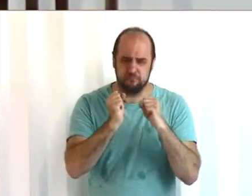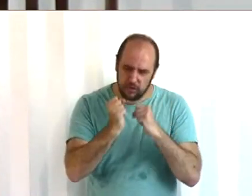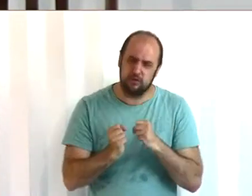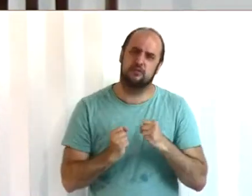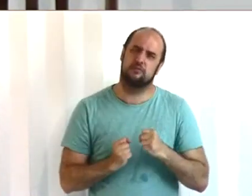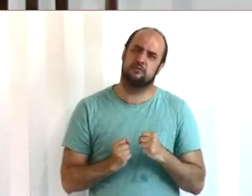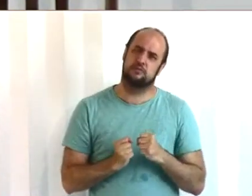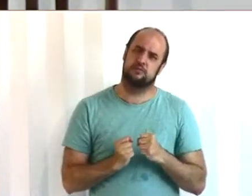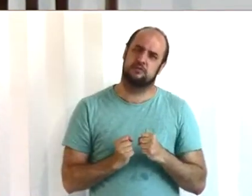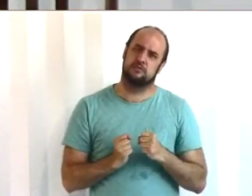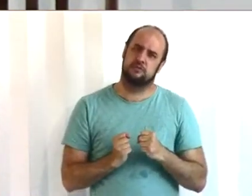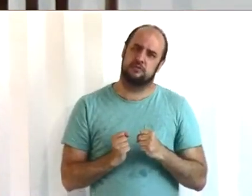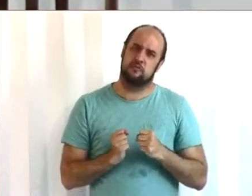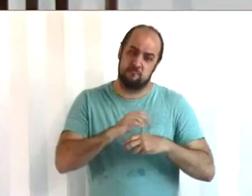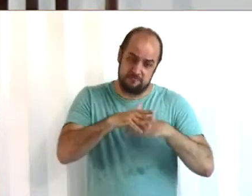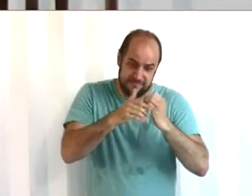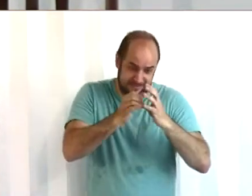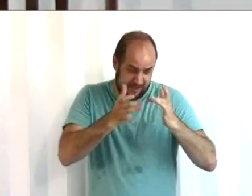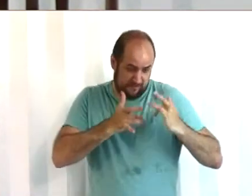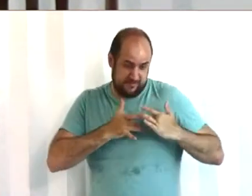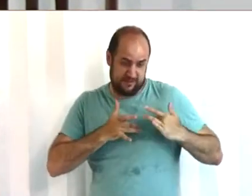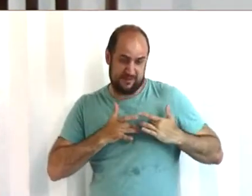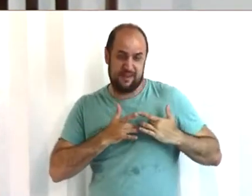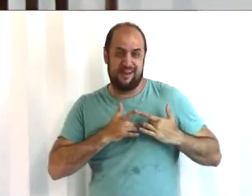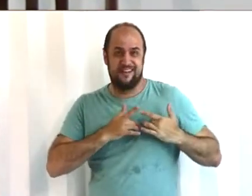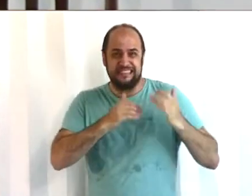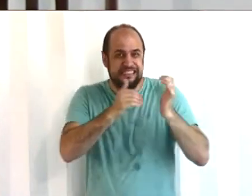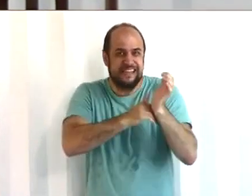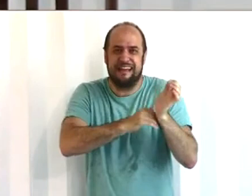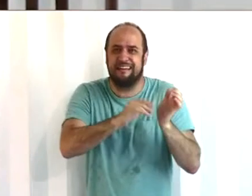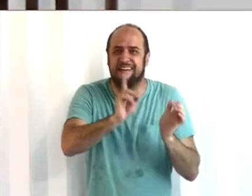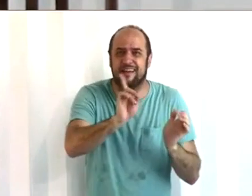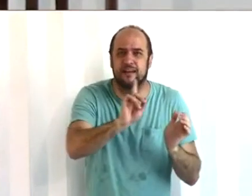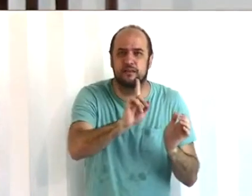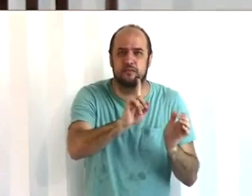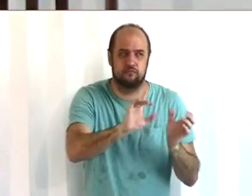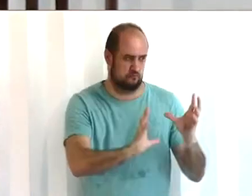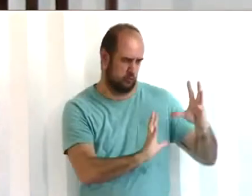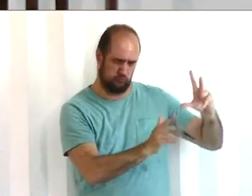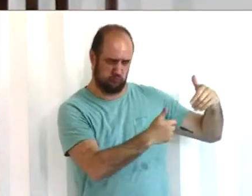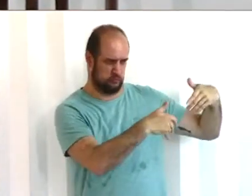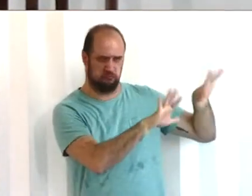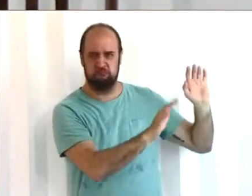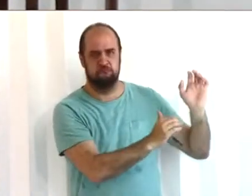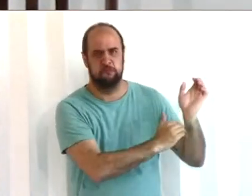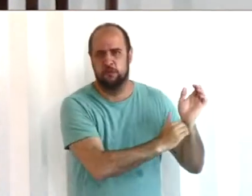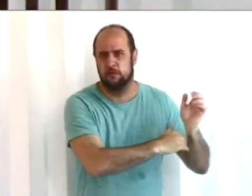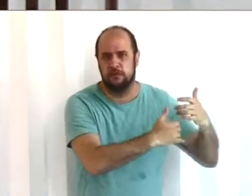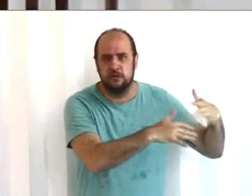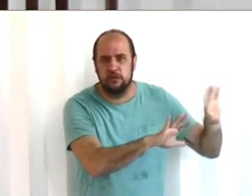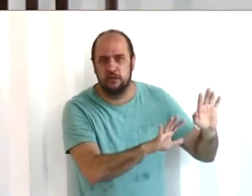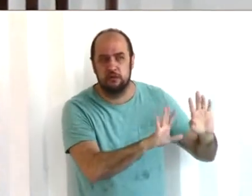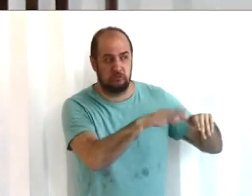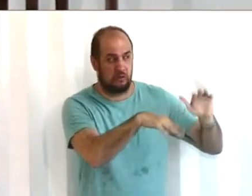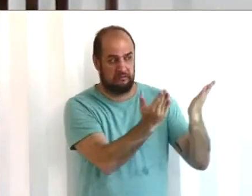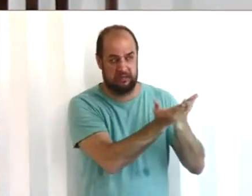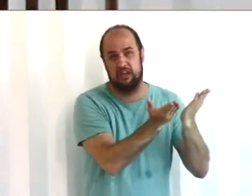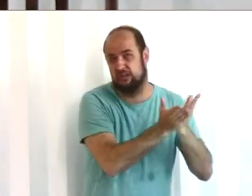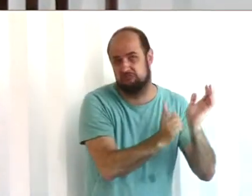revelado. O mistério da piedade não é mistério mais para nós, é para o mundo, talvez seja para a maioria dos